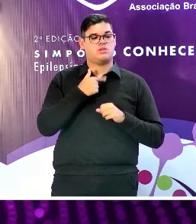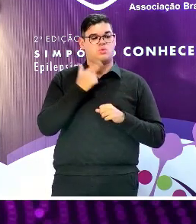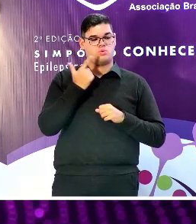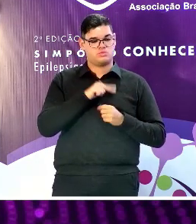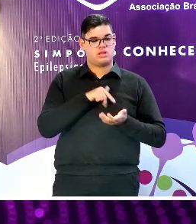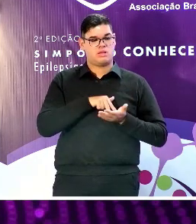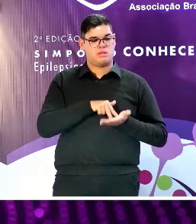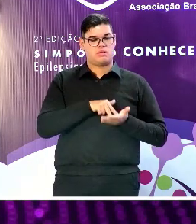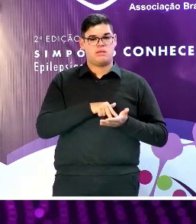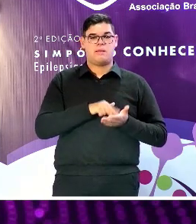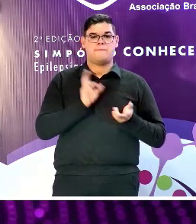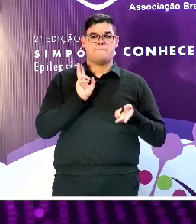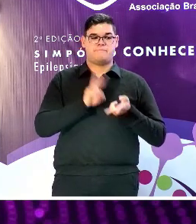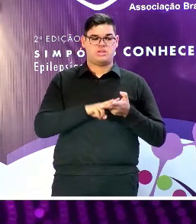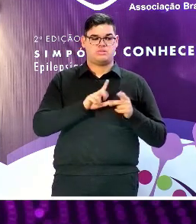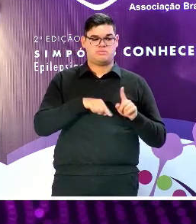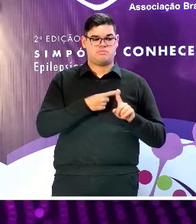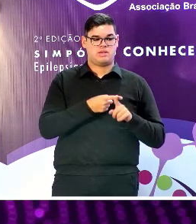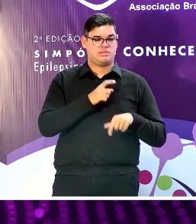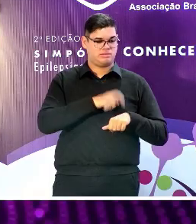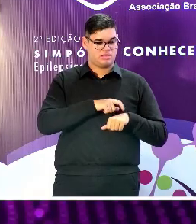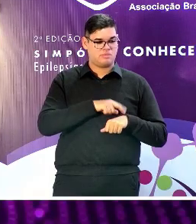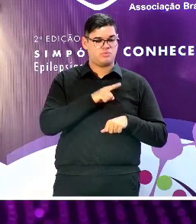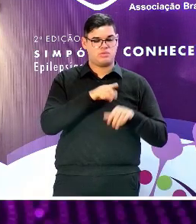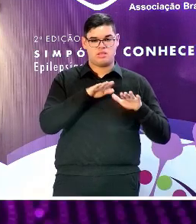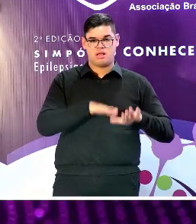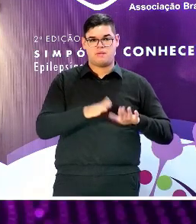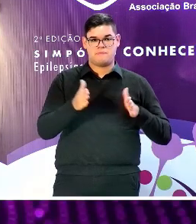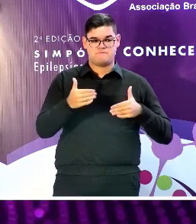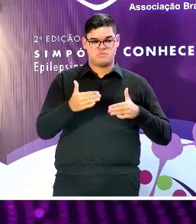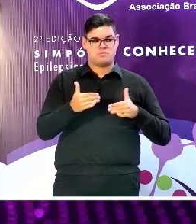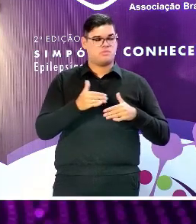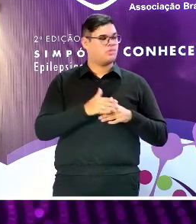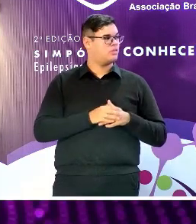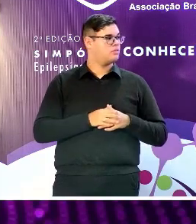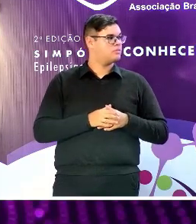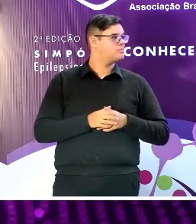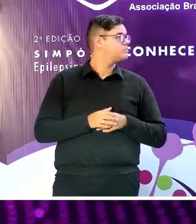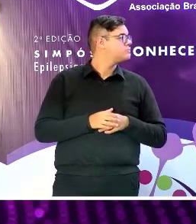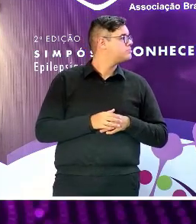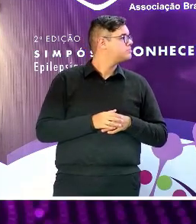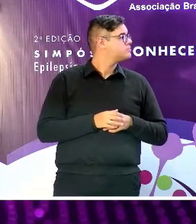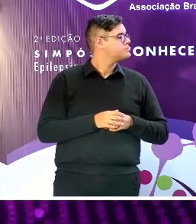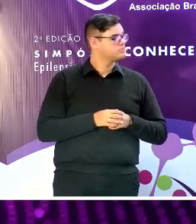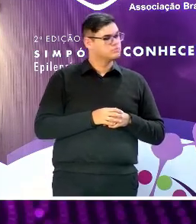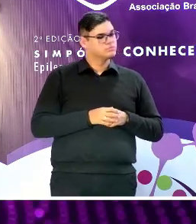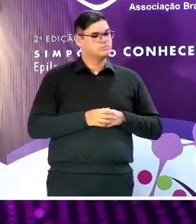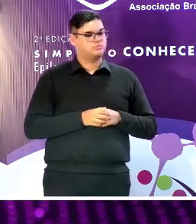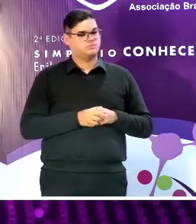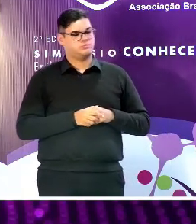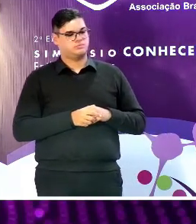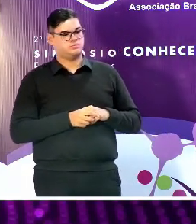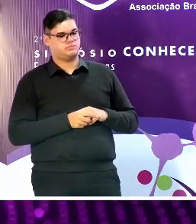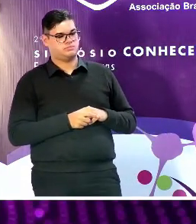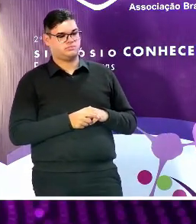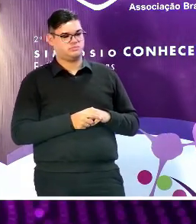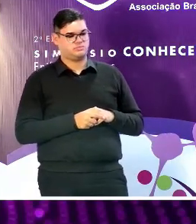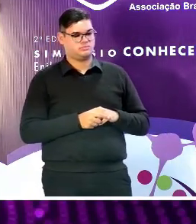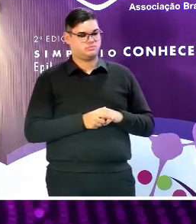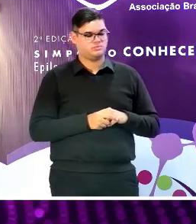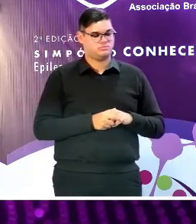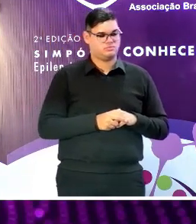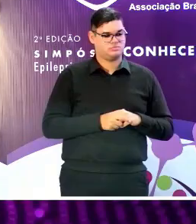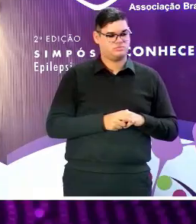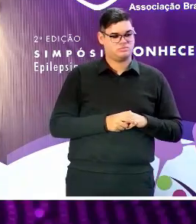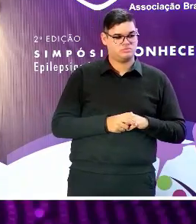ficar preso mais tempo ali na gaiolinha. Eu acho que eu não... você está conseguindo daí, né? Se puder conseguir botar os 2 ao mesmo tempo,